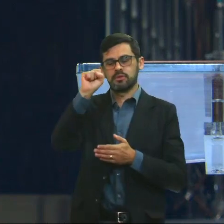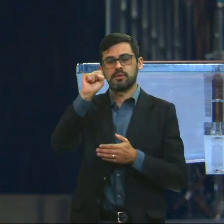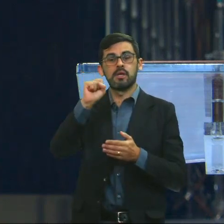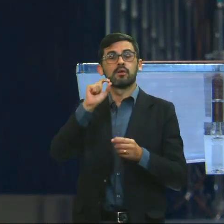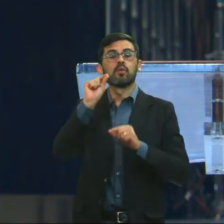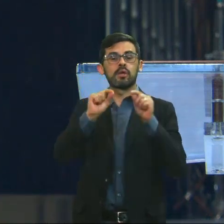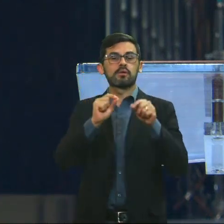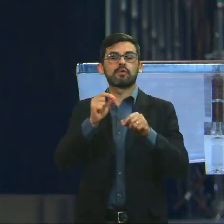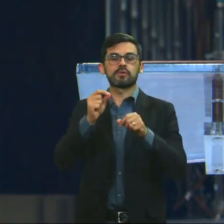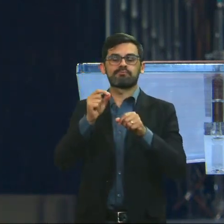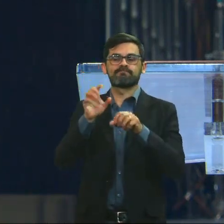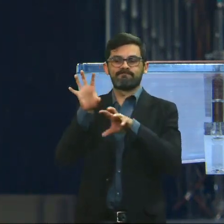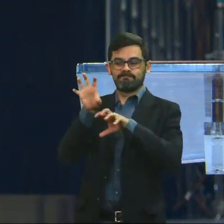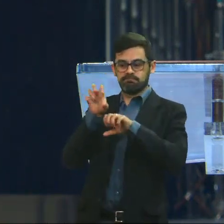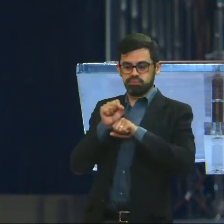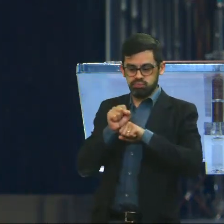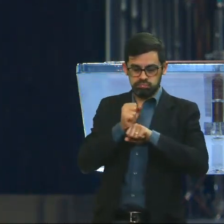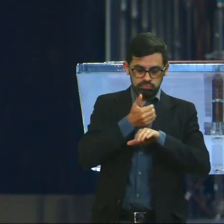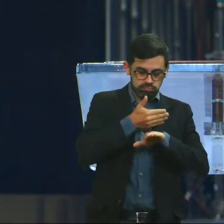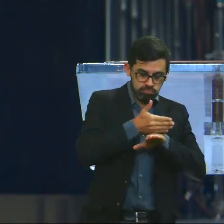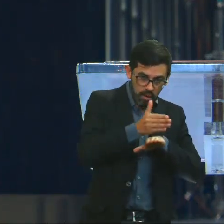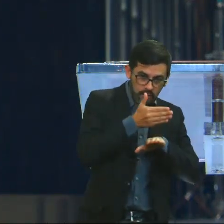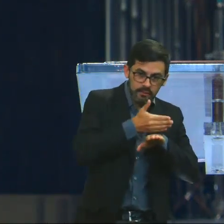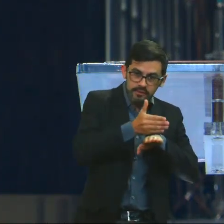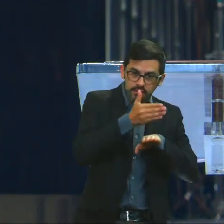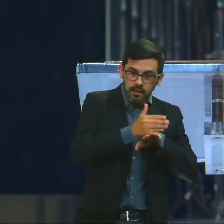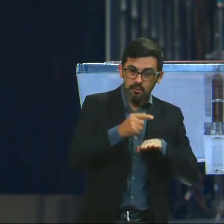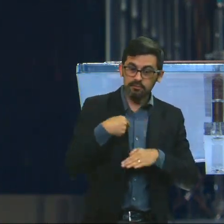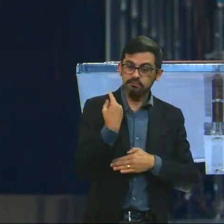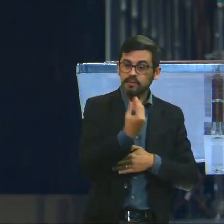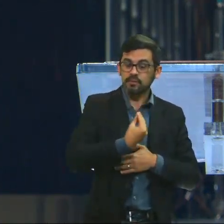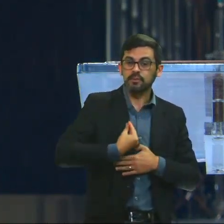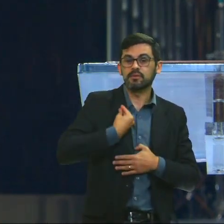quando colocamos em prática nas nossas vidas,